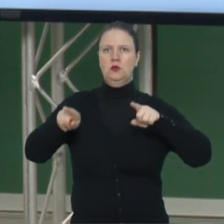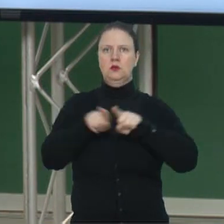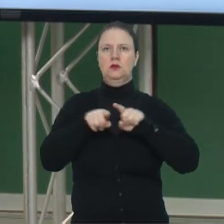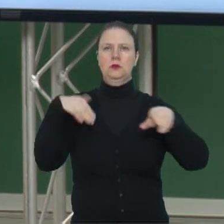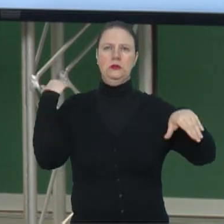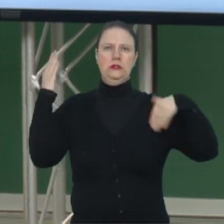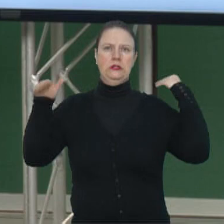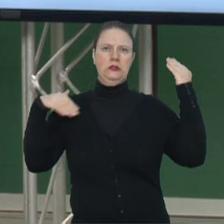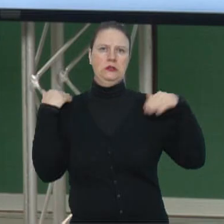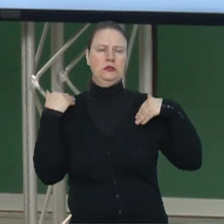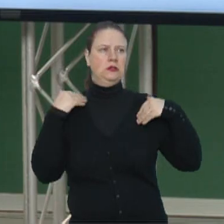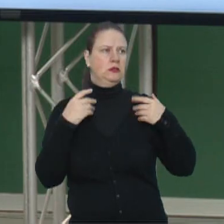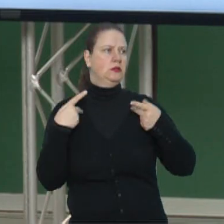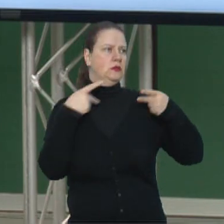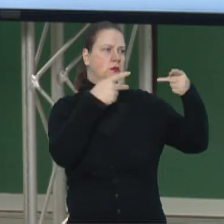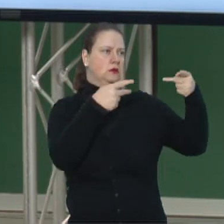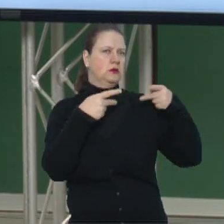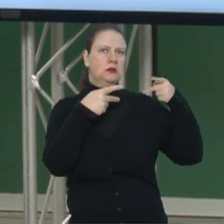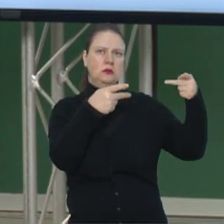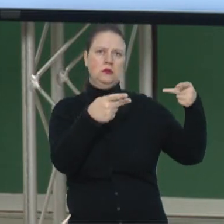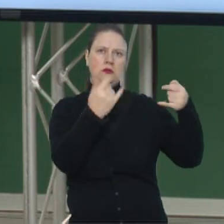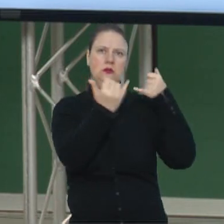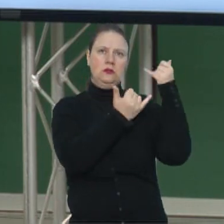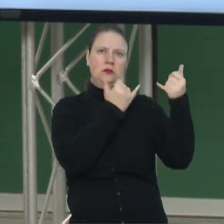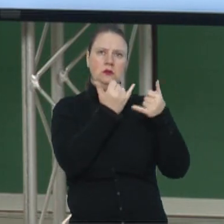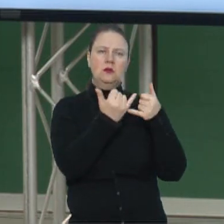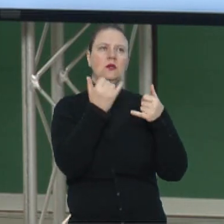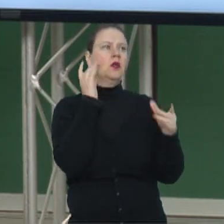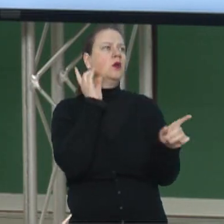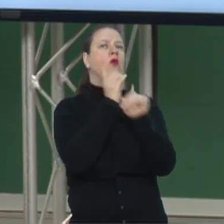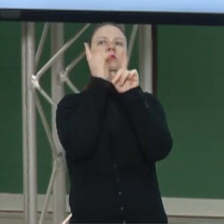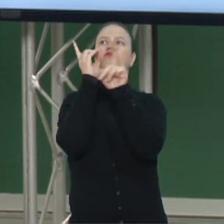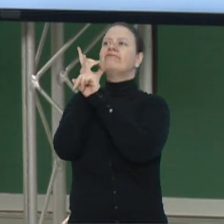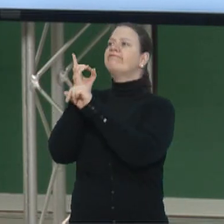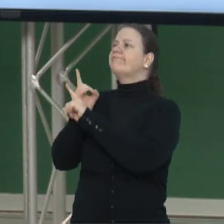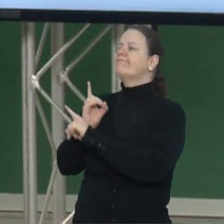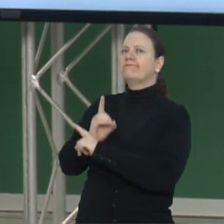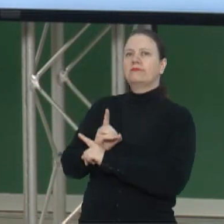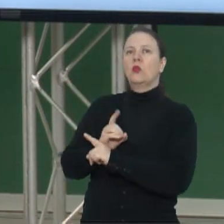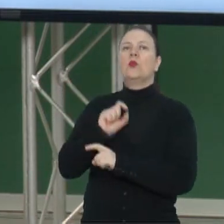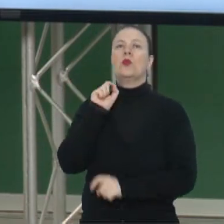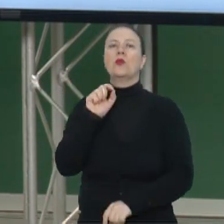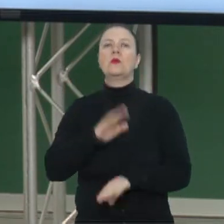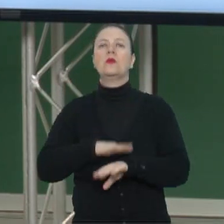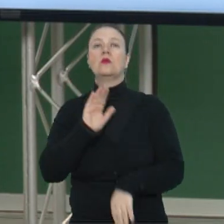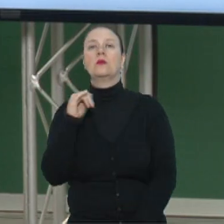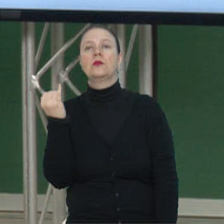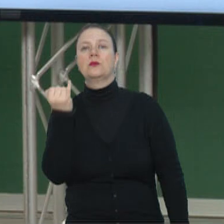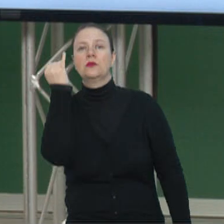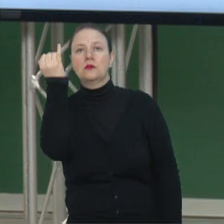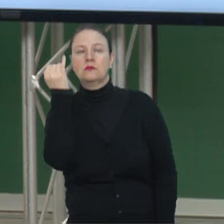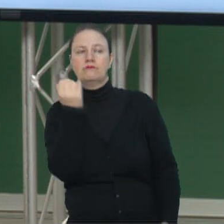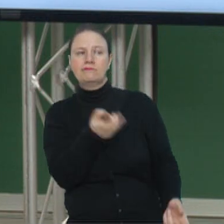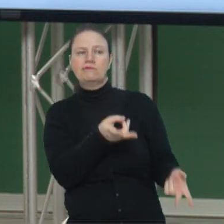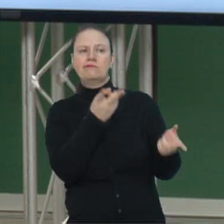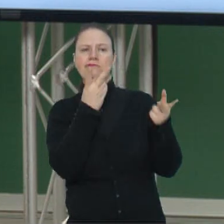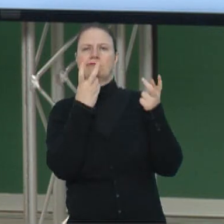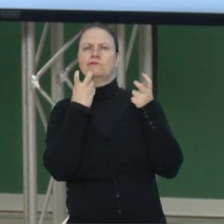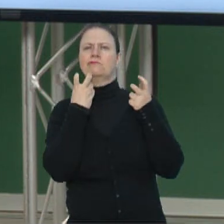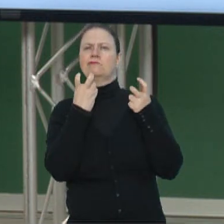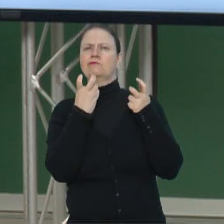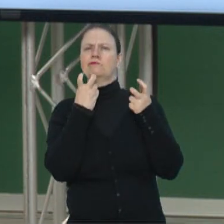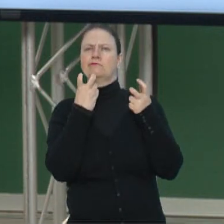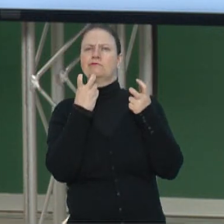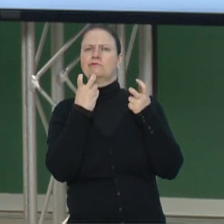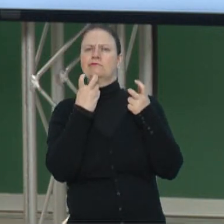parques. Onde nós vamos, nós encontramos os anúncios publicitários. E o que é importante nós analisarmos? Né, ter